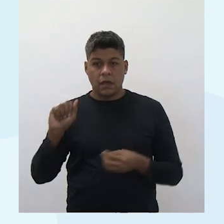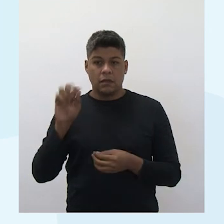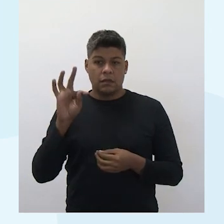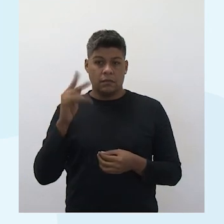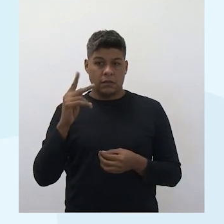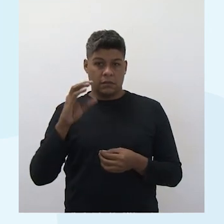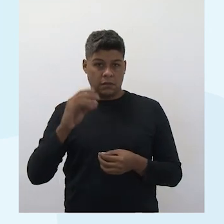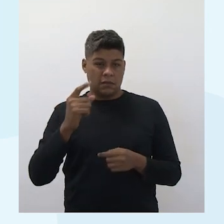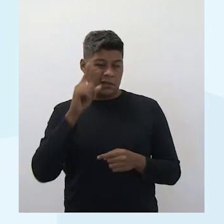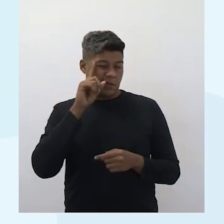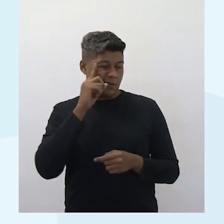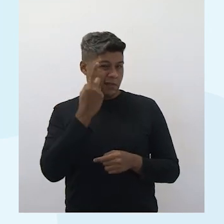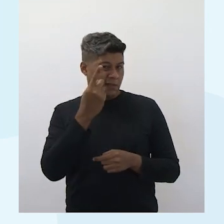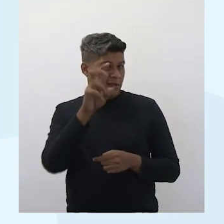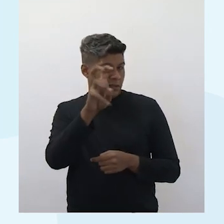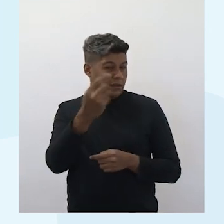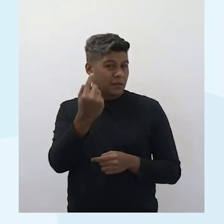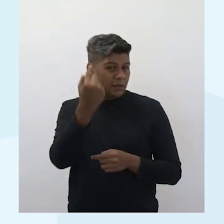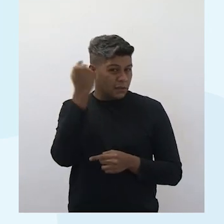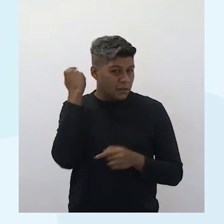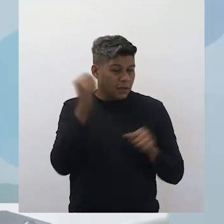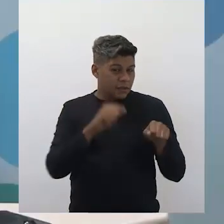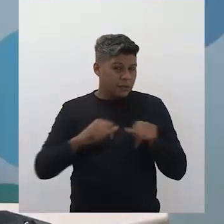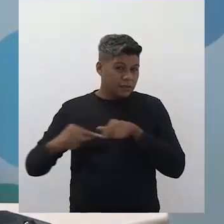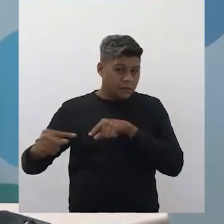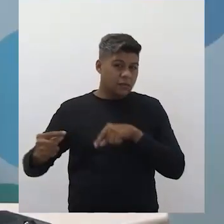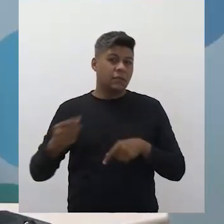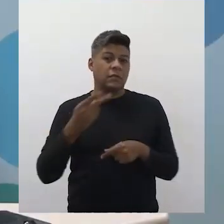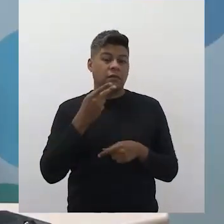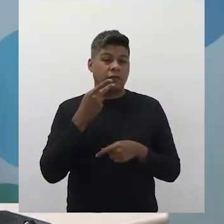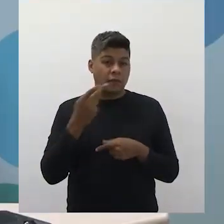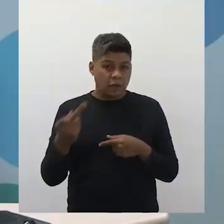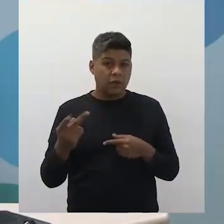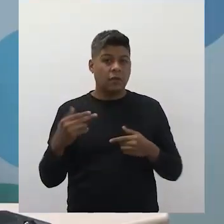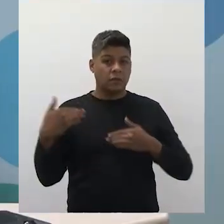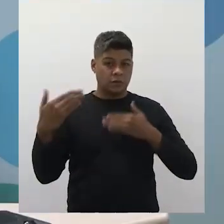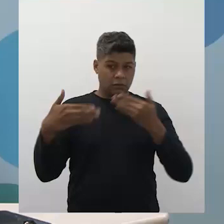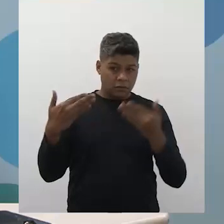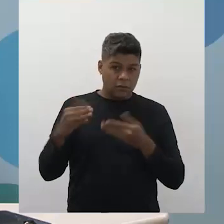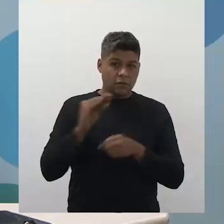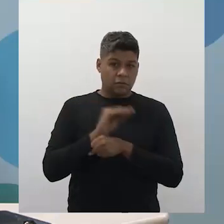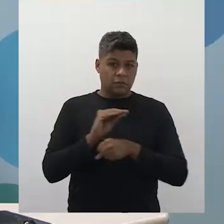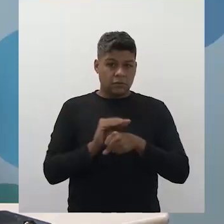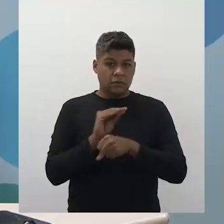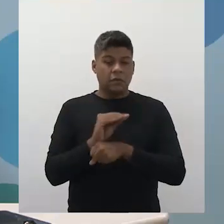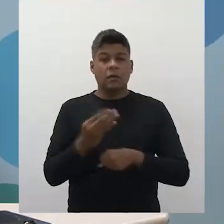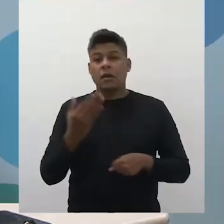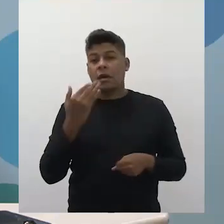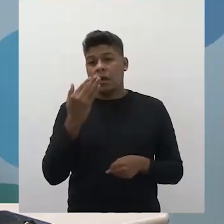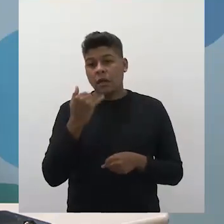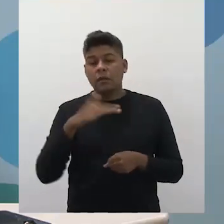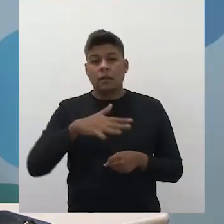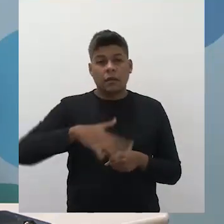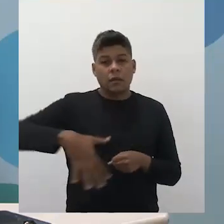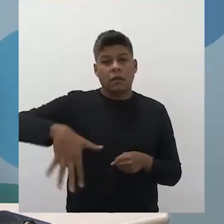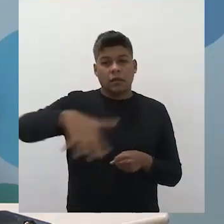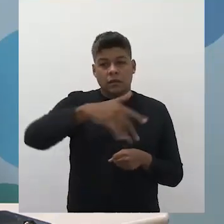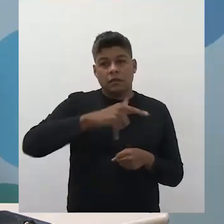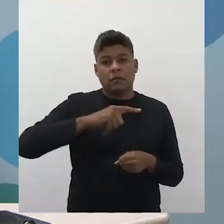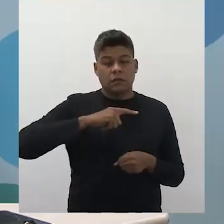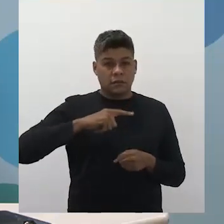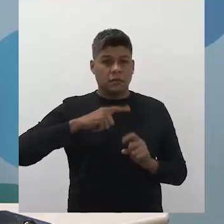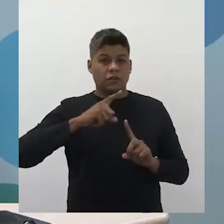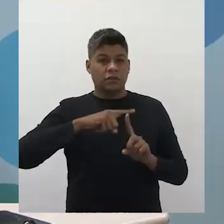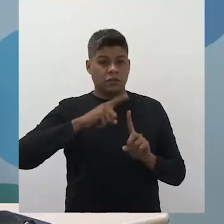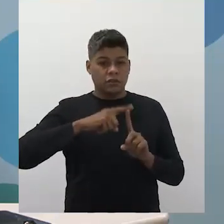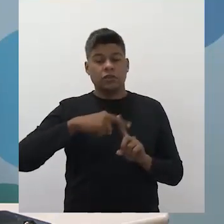de 15 dias atrás, a semana retrasada, eu comentei esse processo de conservação de alimentos, né, que tem regiões que, por exemplo, o tipo de